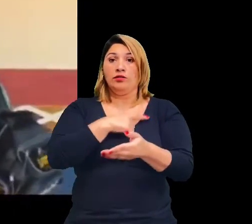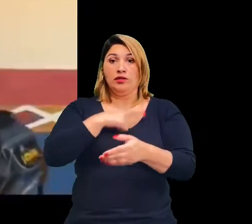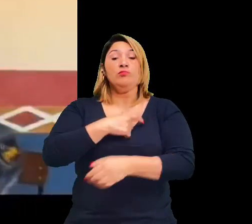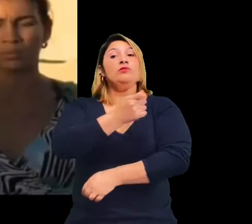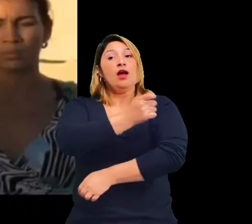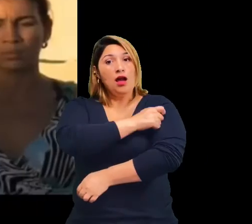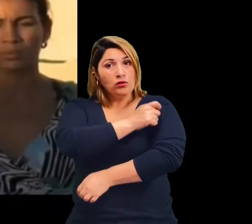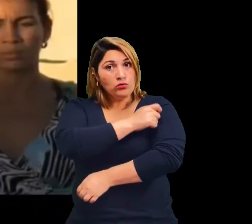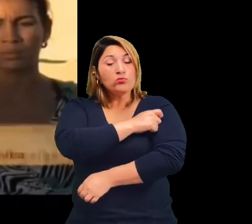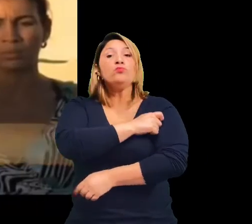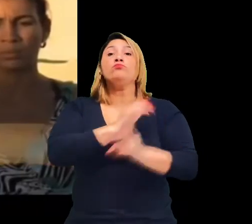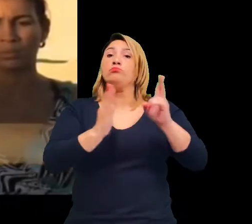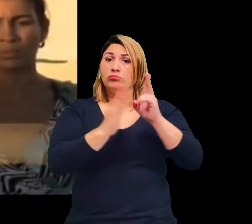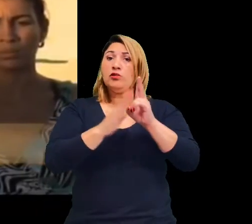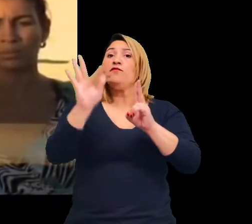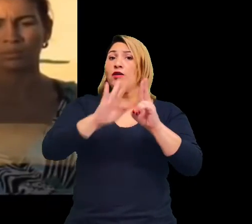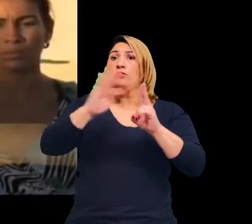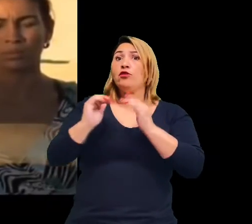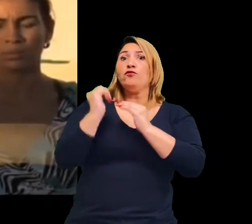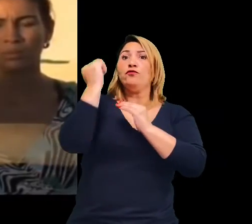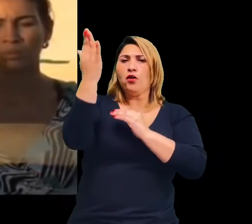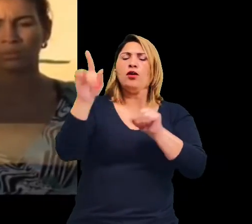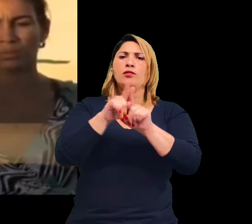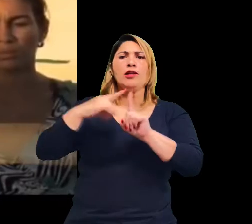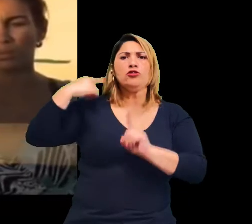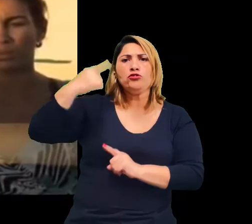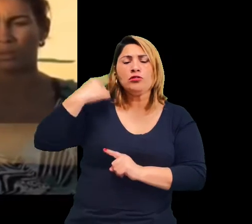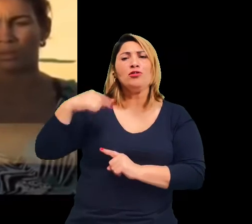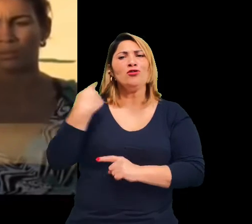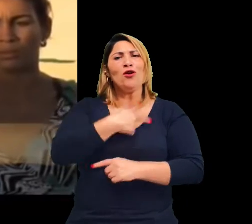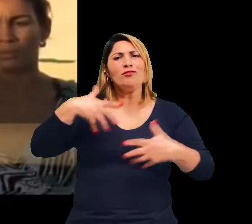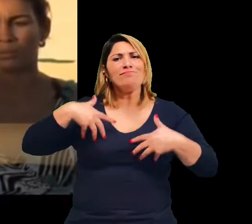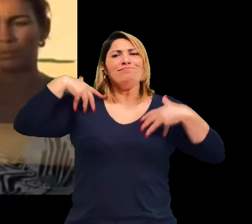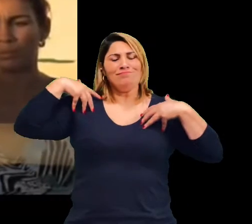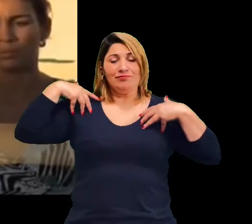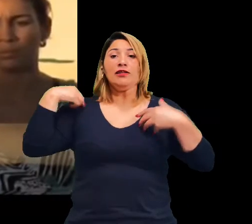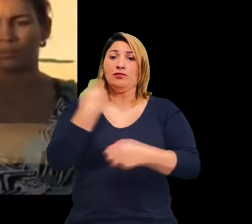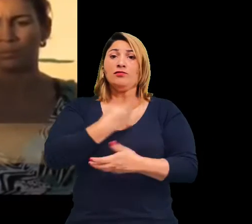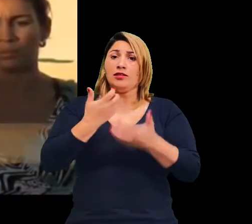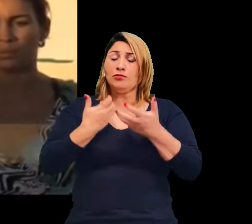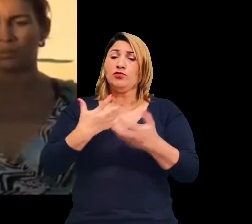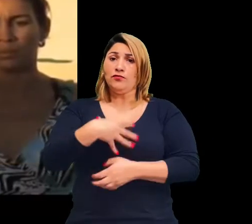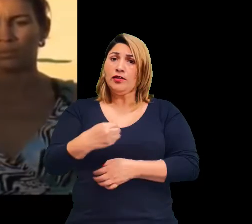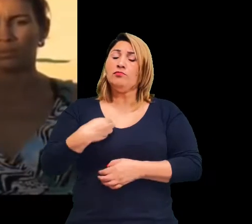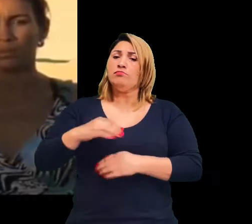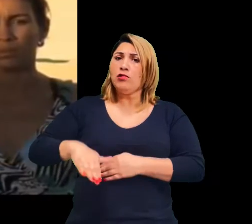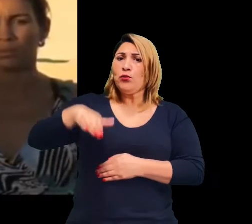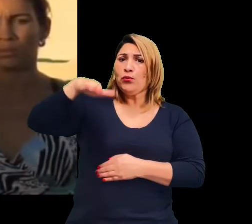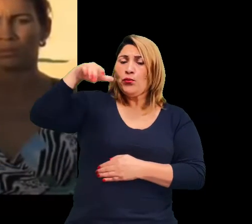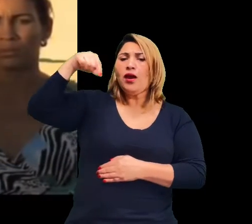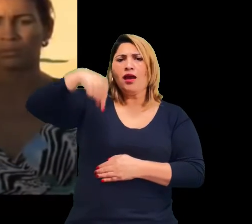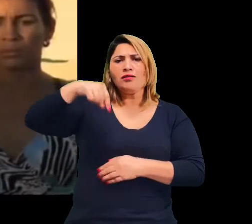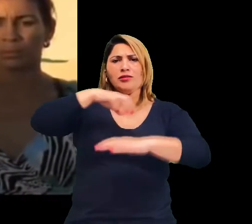lá fora, fazendo até direito, então pra gente isso é um orgulho. Então nós queremos que nossos filhos crescem aqui dentro da aldeia de Coroa Vermelha, para